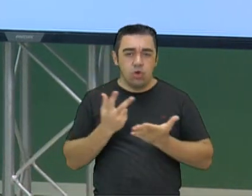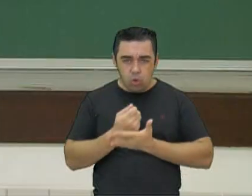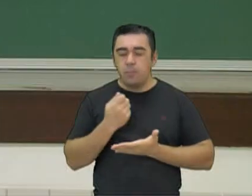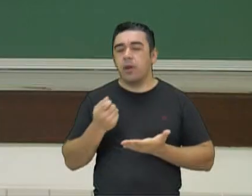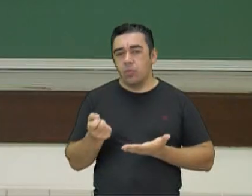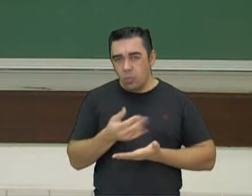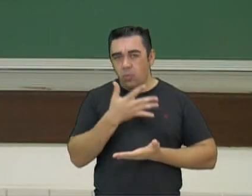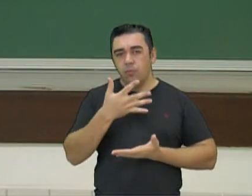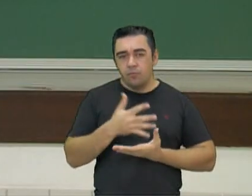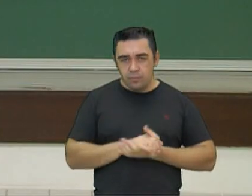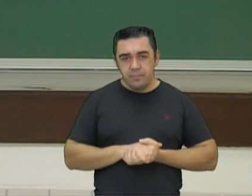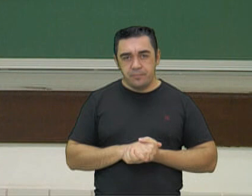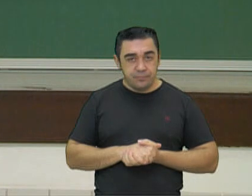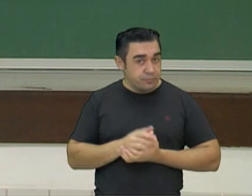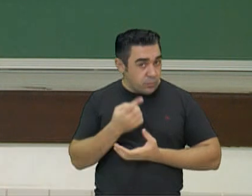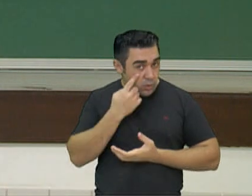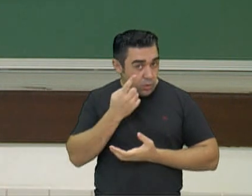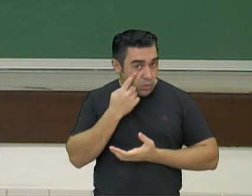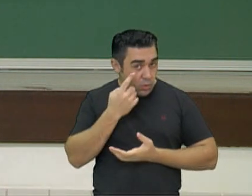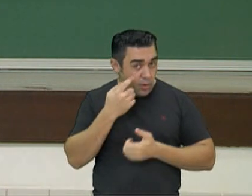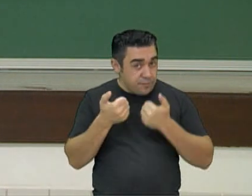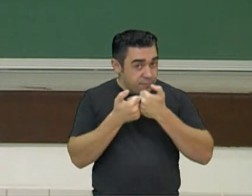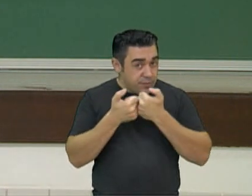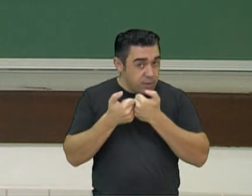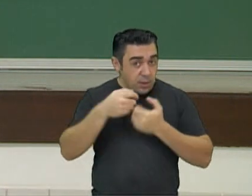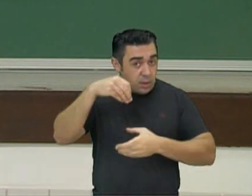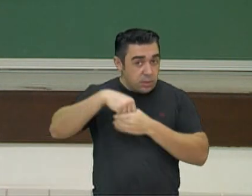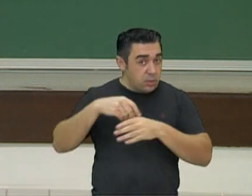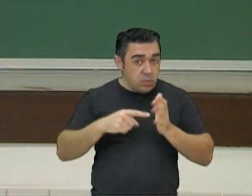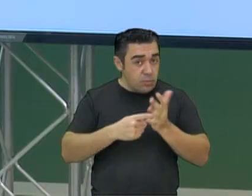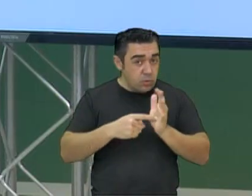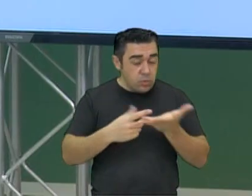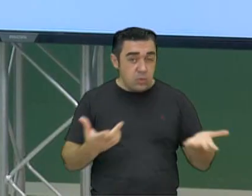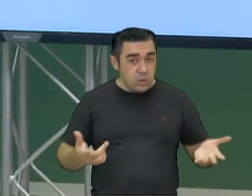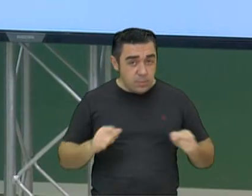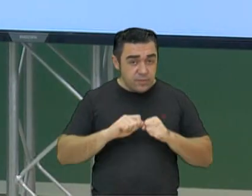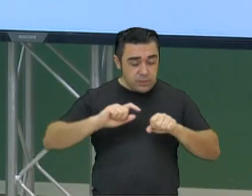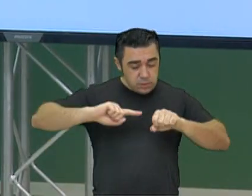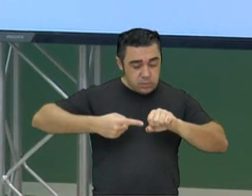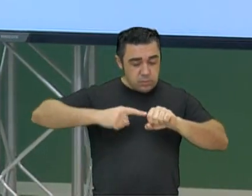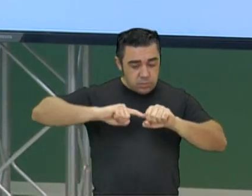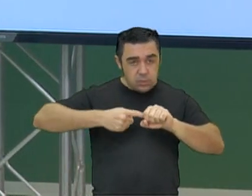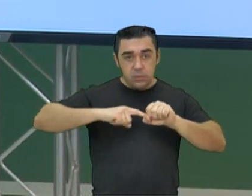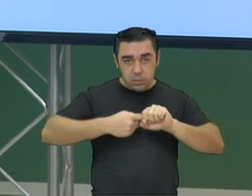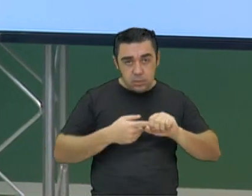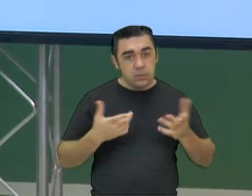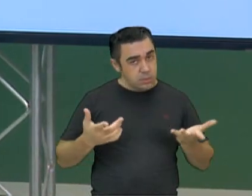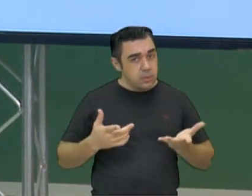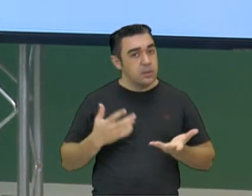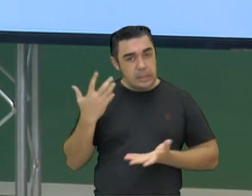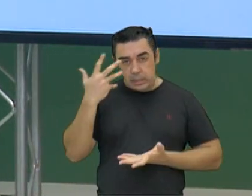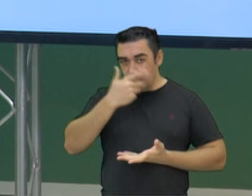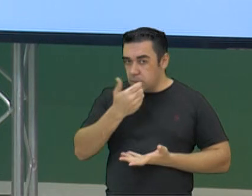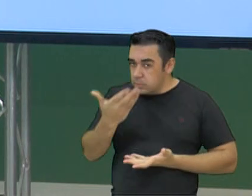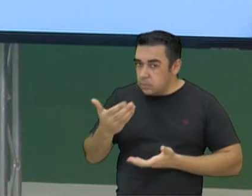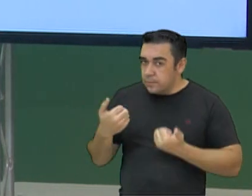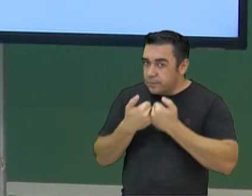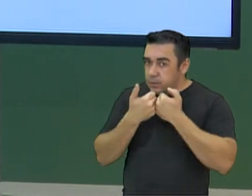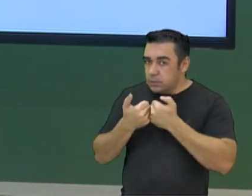novo, né? Olha aí, ó, a física envolvida. Até na hora de trocar um parafuso aí, né? Vejam, né? Coisa linda, né?